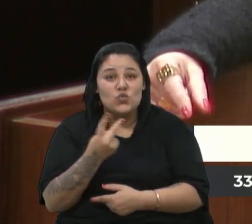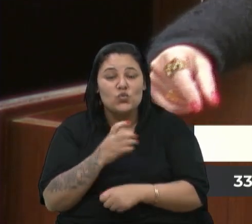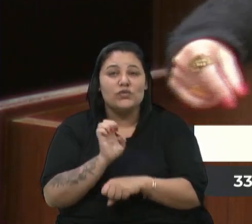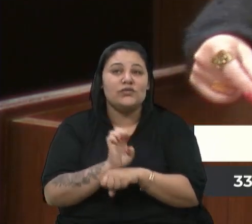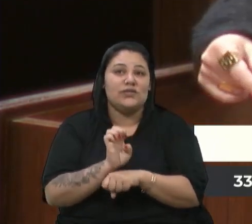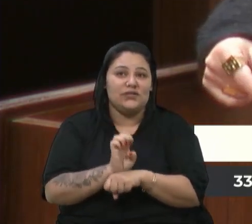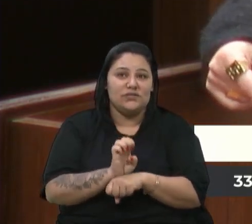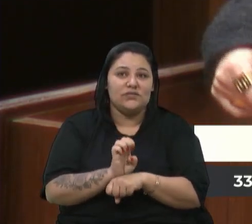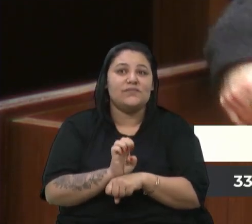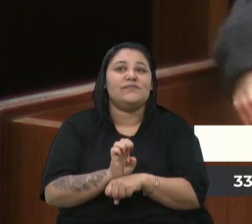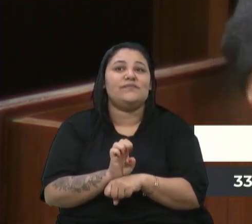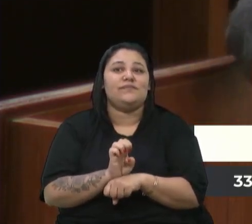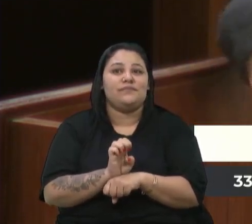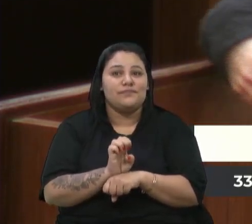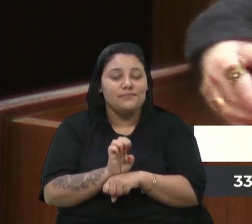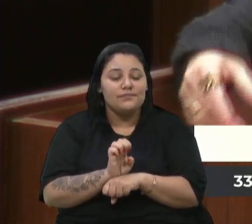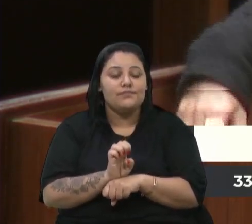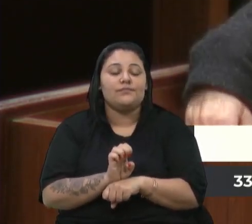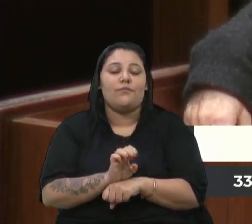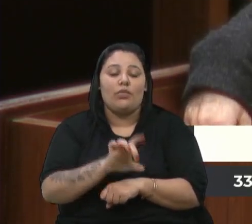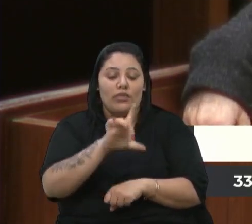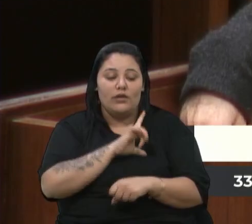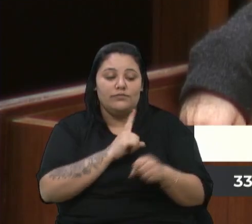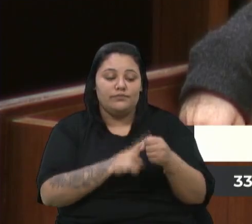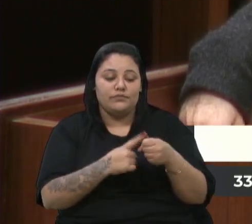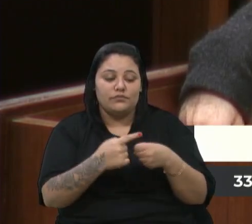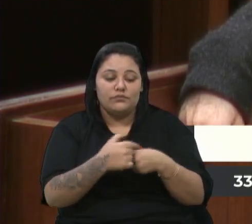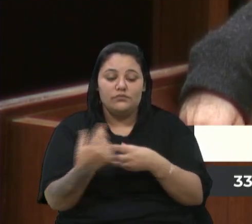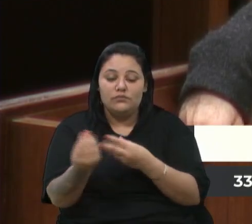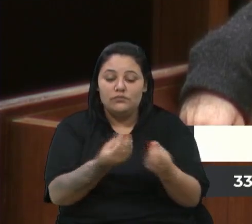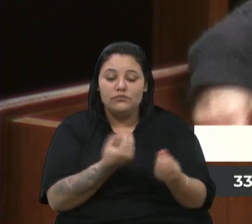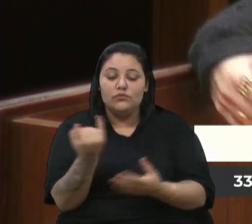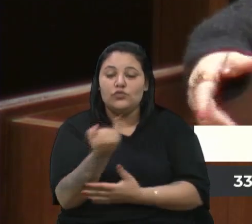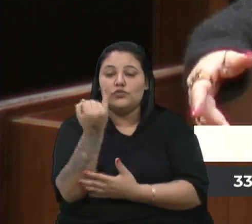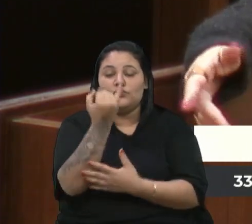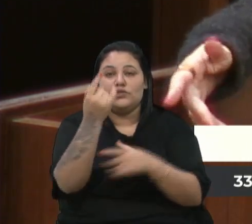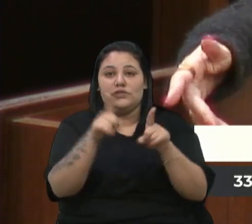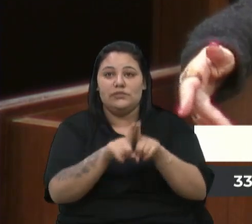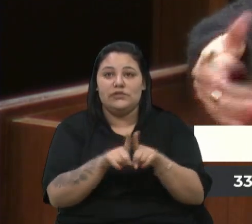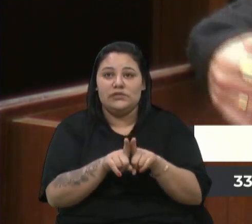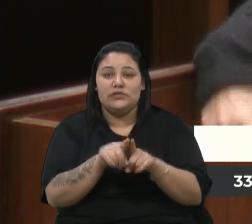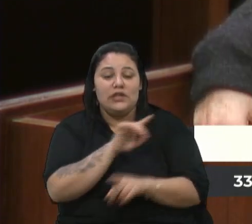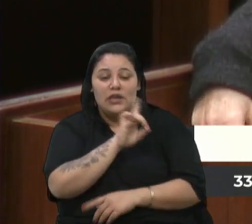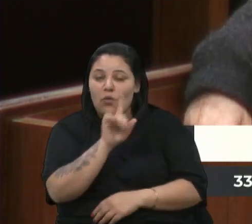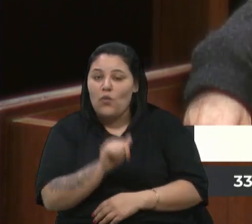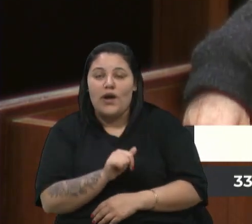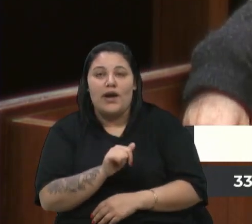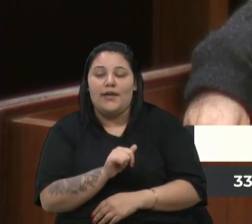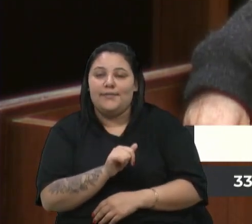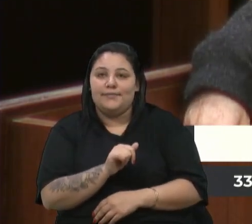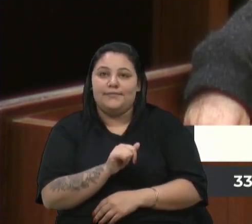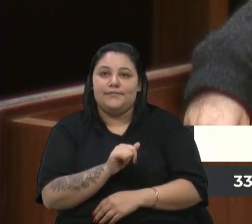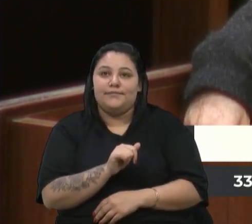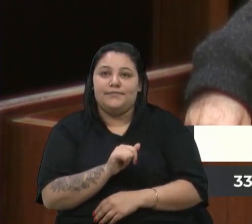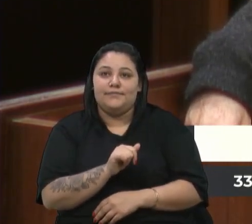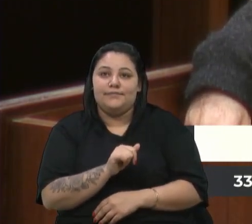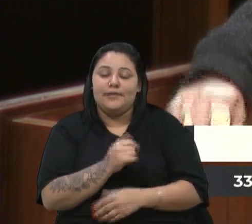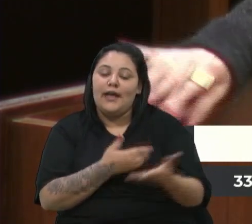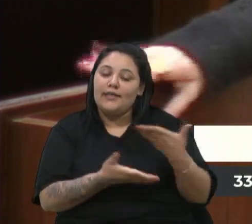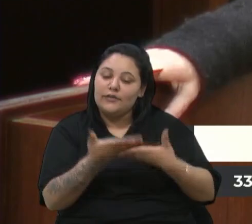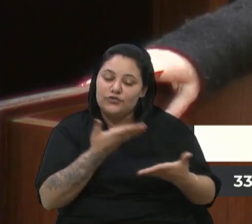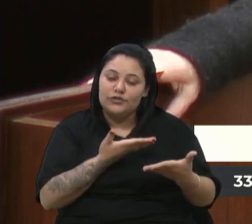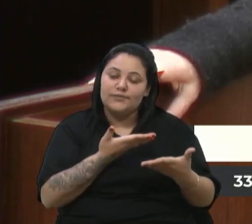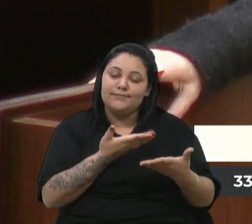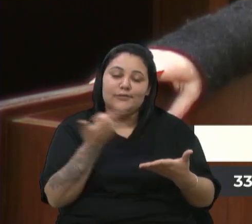Estado. Então, nós temos cidades importantes e que não são atendidas por este